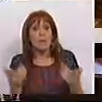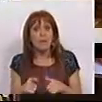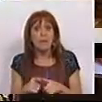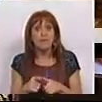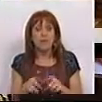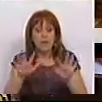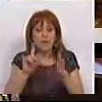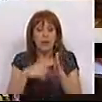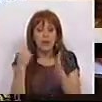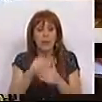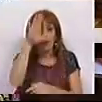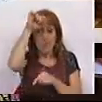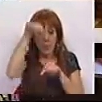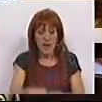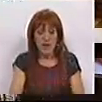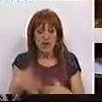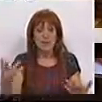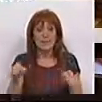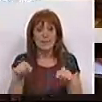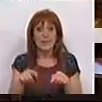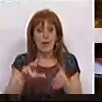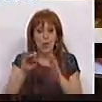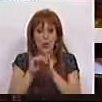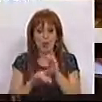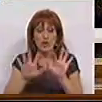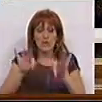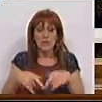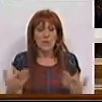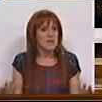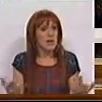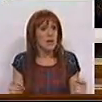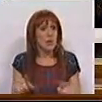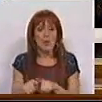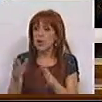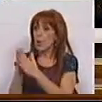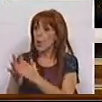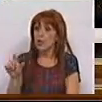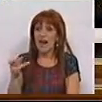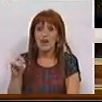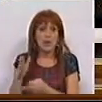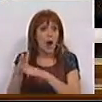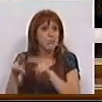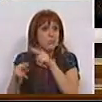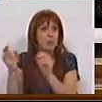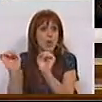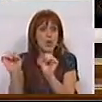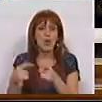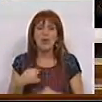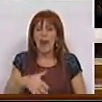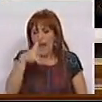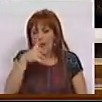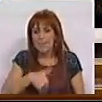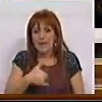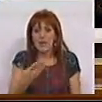foi terminada por este governo e este programa terminou sem que o Convento dos Caetanos pudesse ser intervencionado.